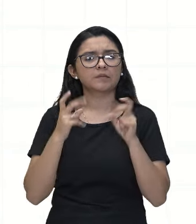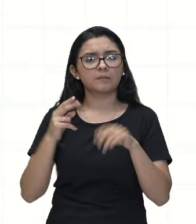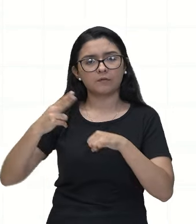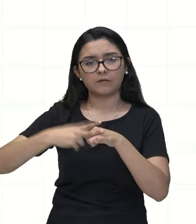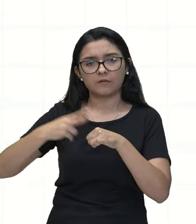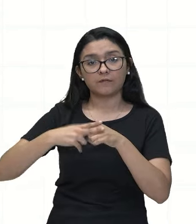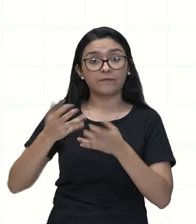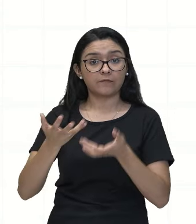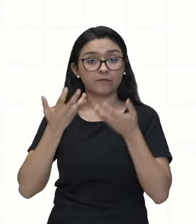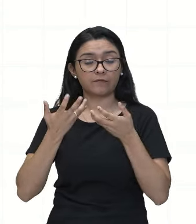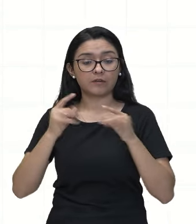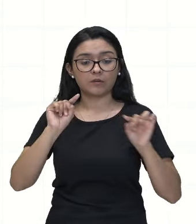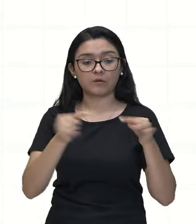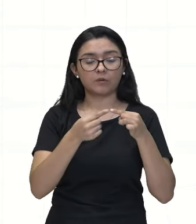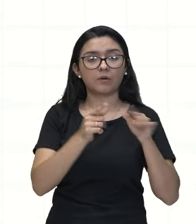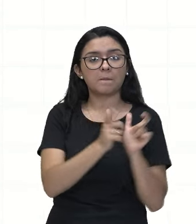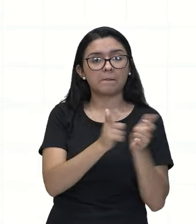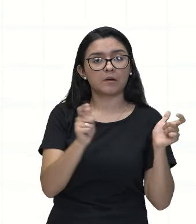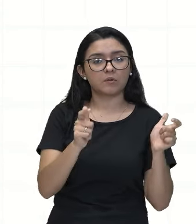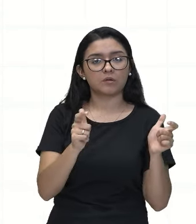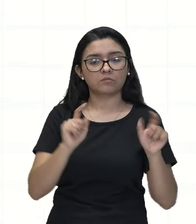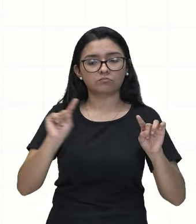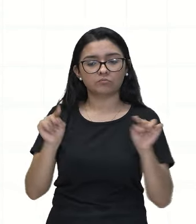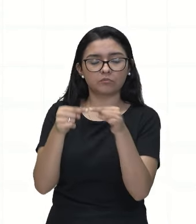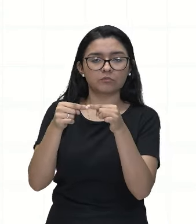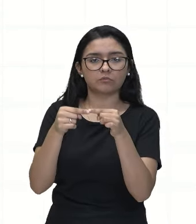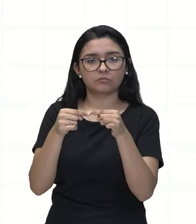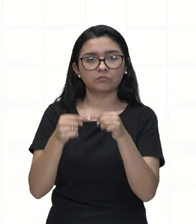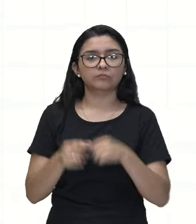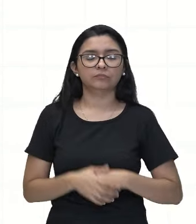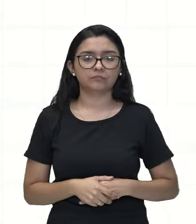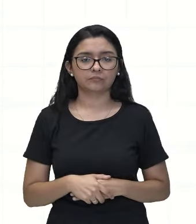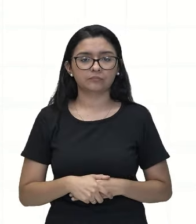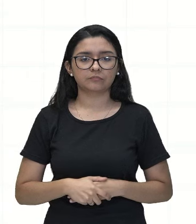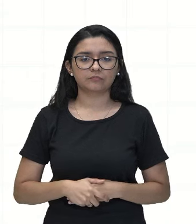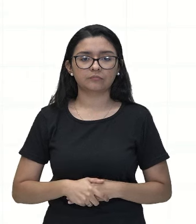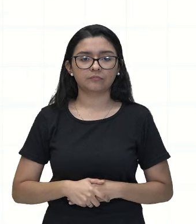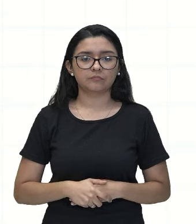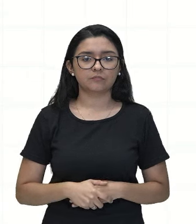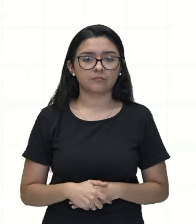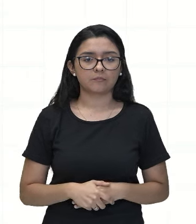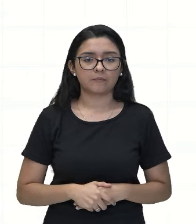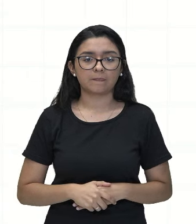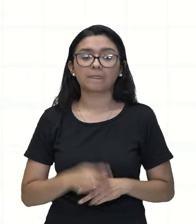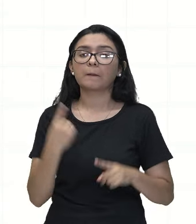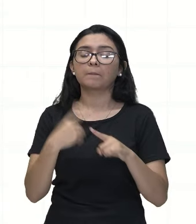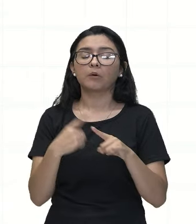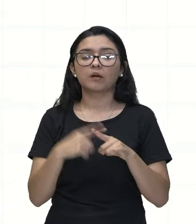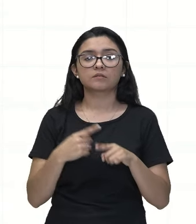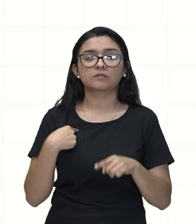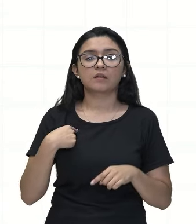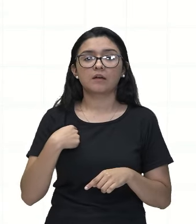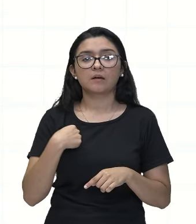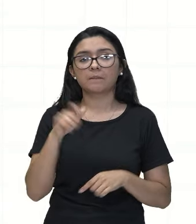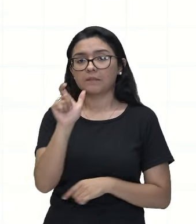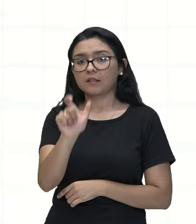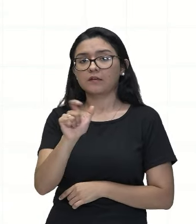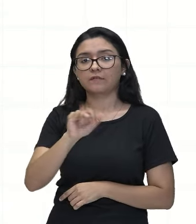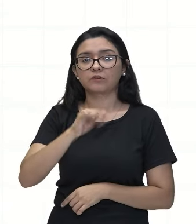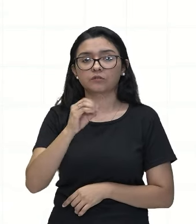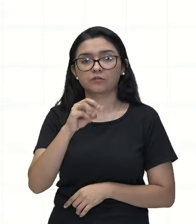a maioria né porque é uma expressão maioria de no caso dois aqui por causa da palavra jovem tá